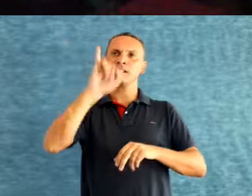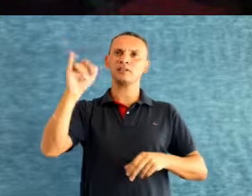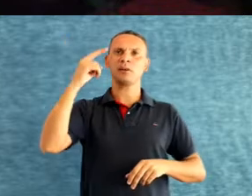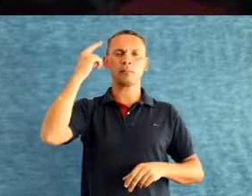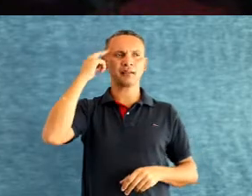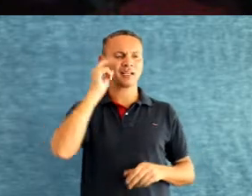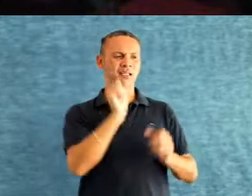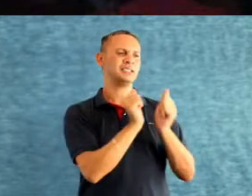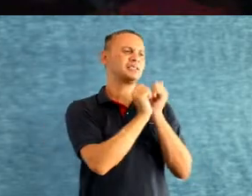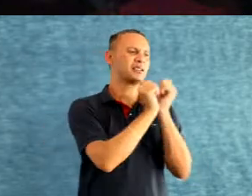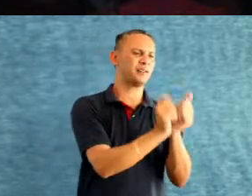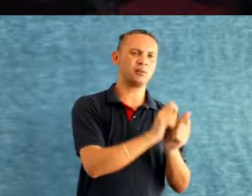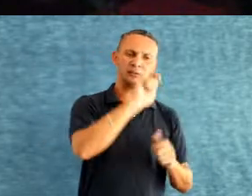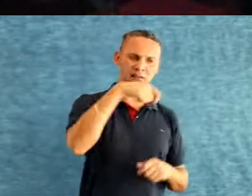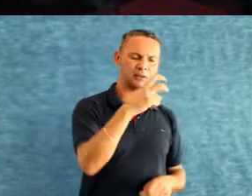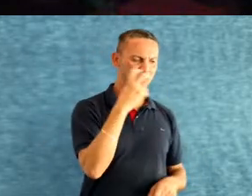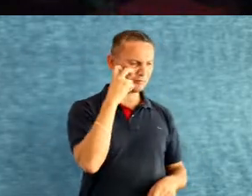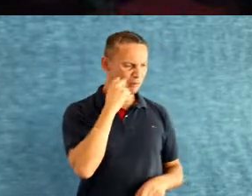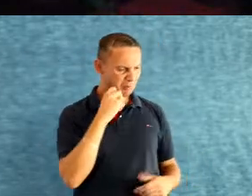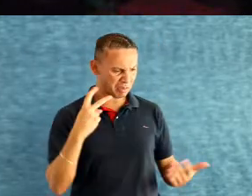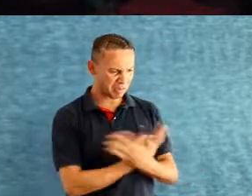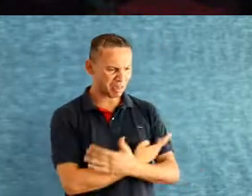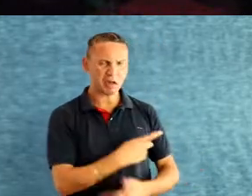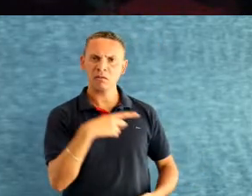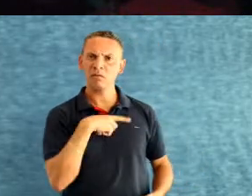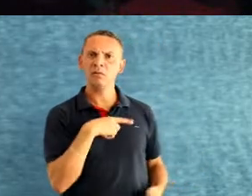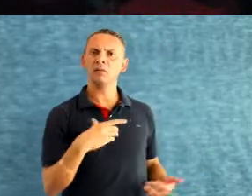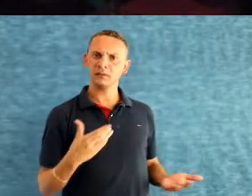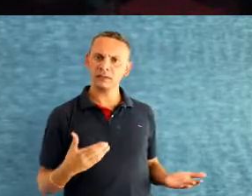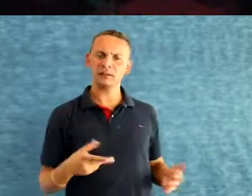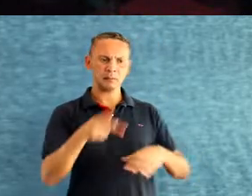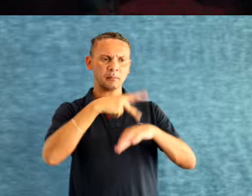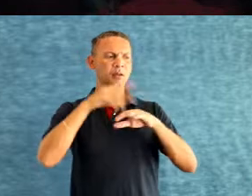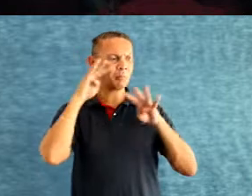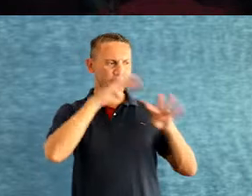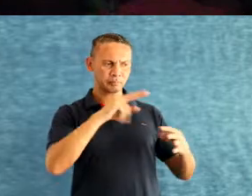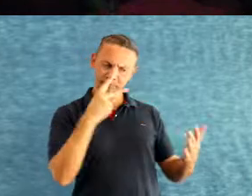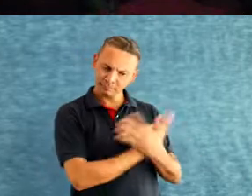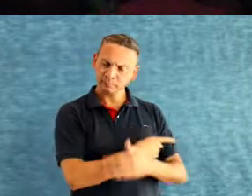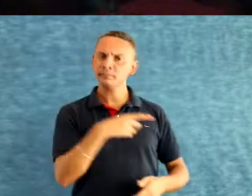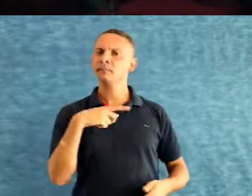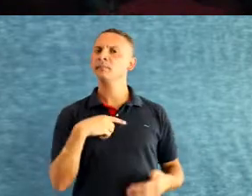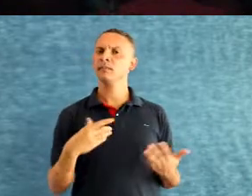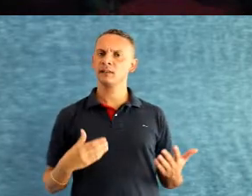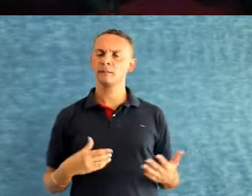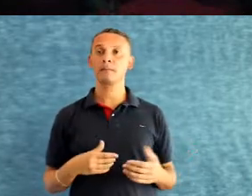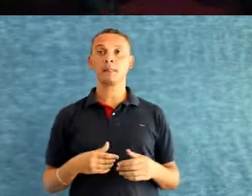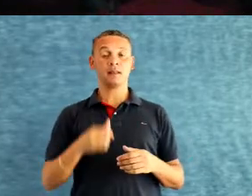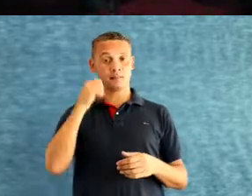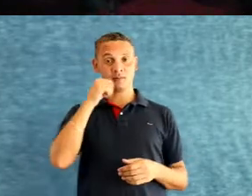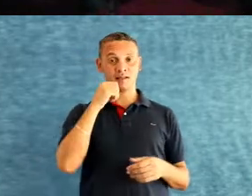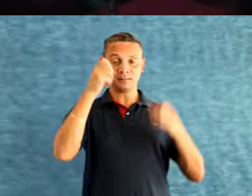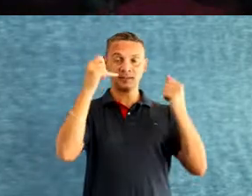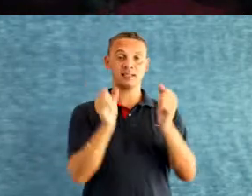escravidão a vergonha da civilização moderna. Assim, nos últimos livros, a escravidão a que se refere não se